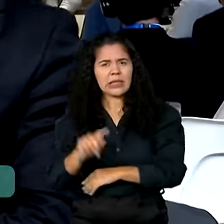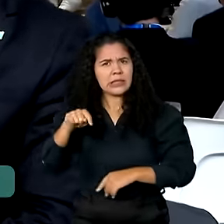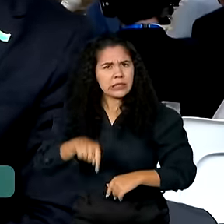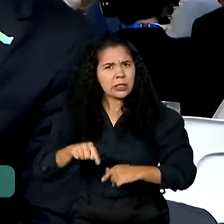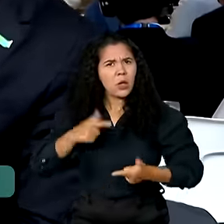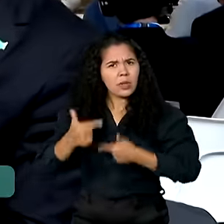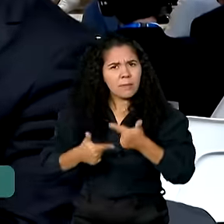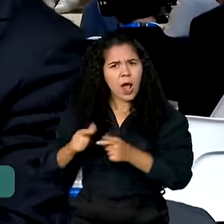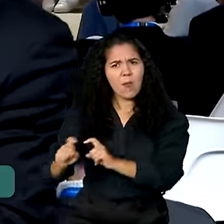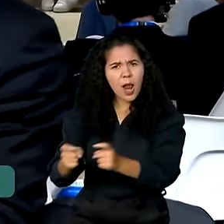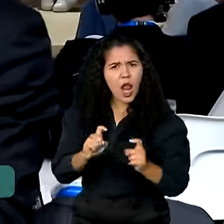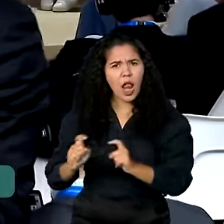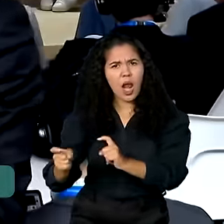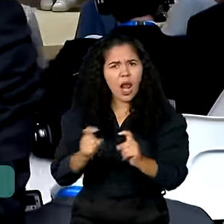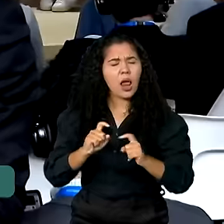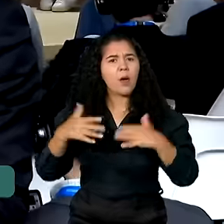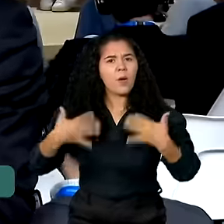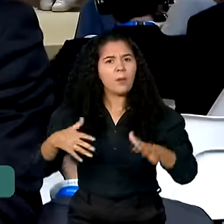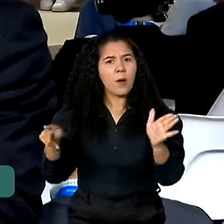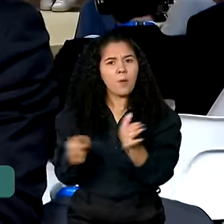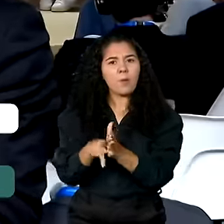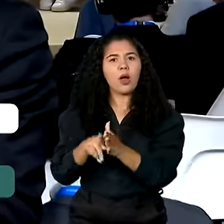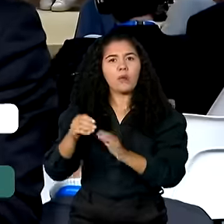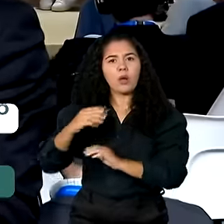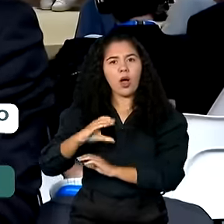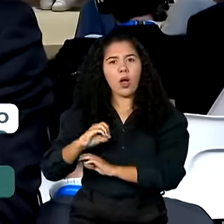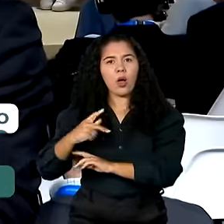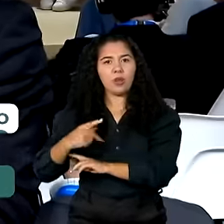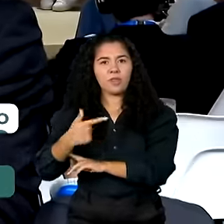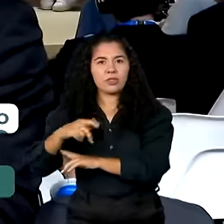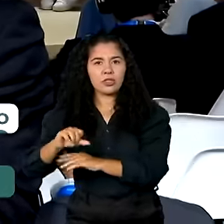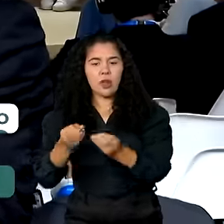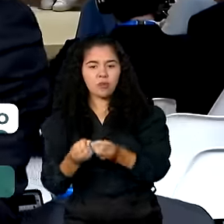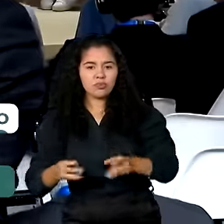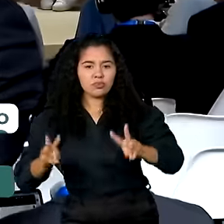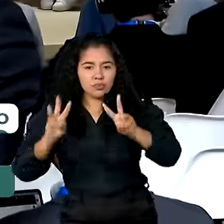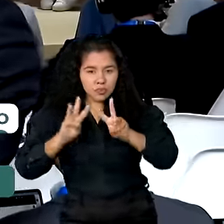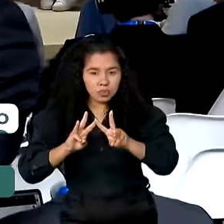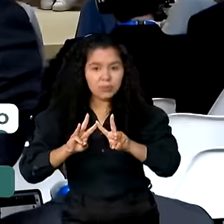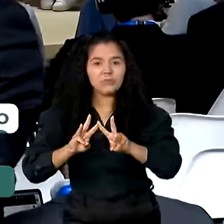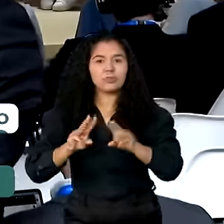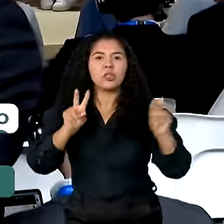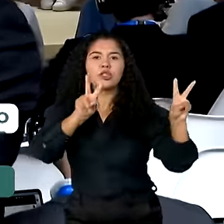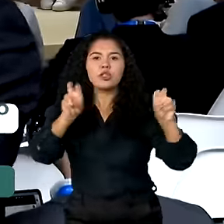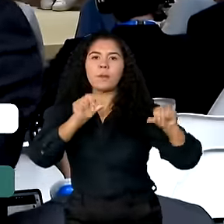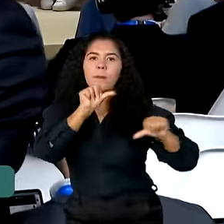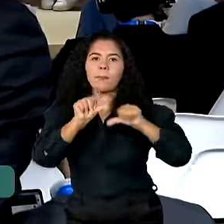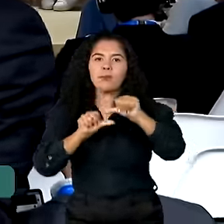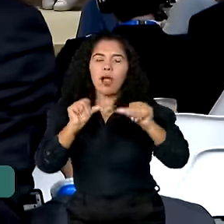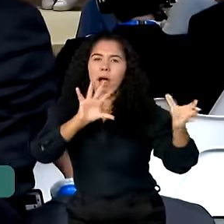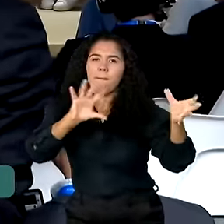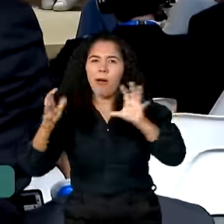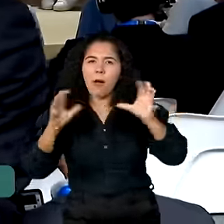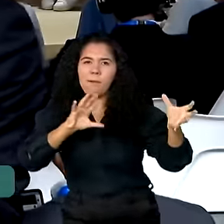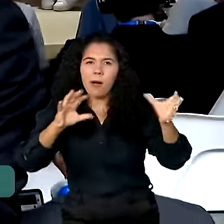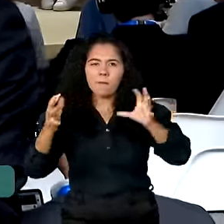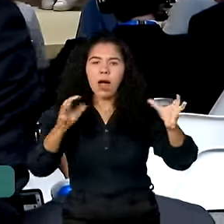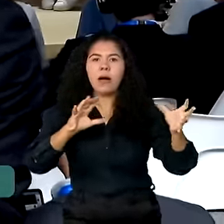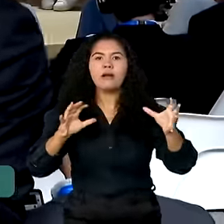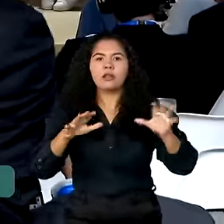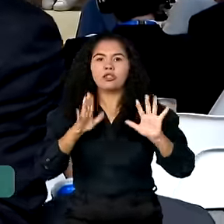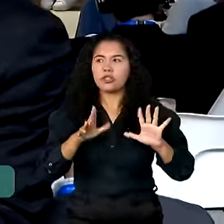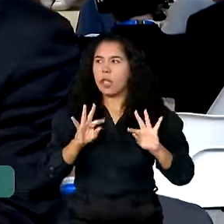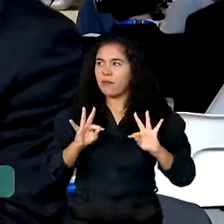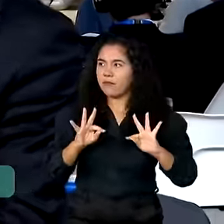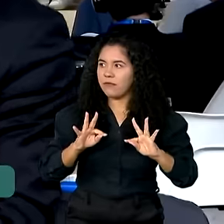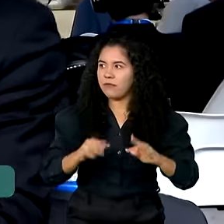na 29ª Conferência das Nações Unidas sobre Mudança Climática. As plenárias de alta liderança da COP chegaram ao fim